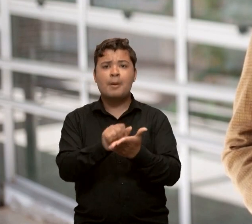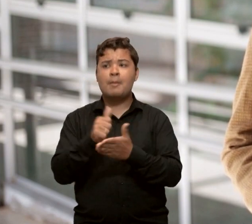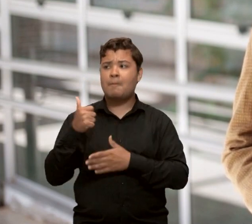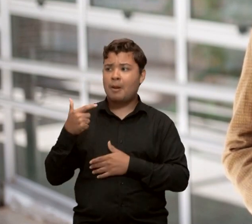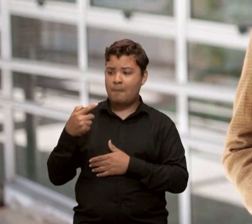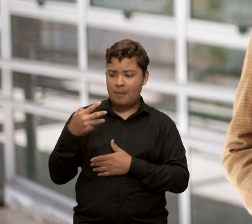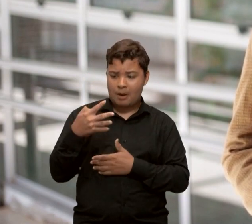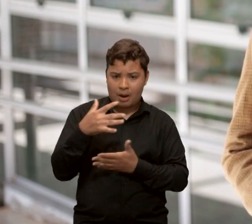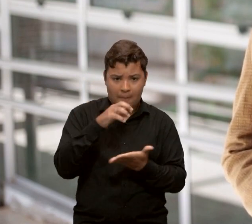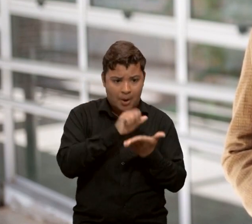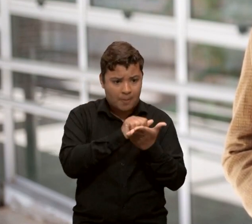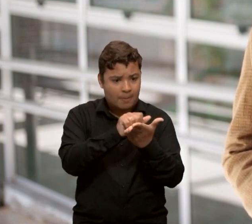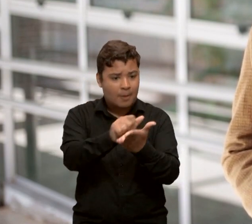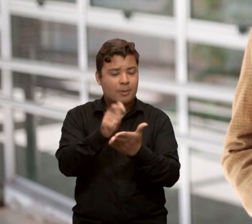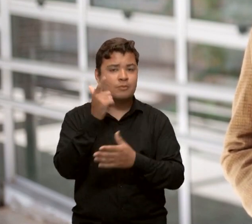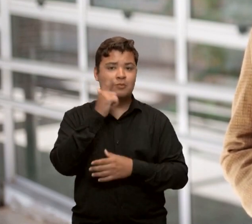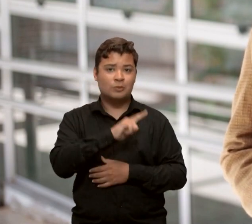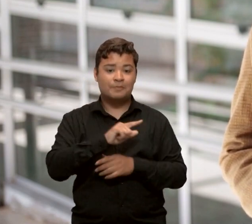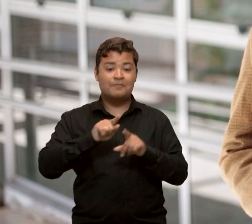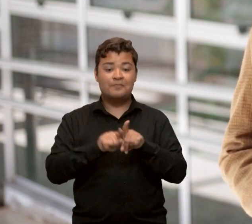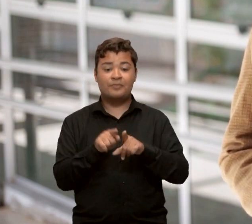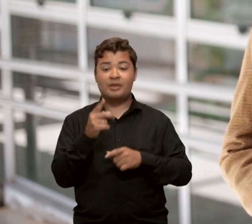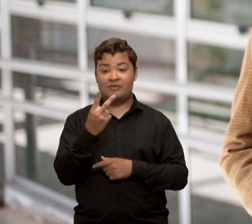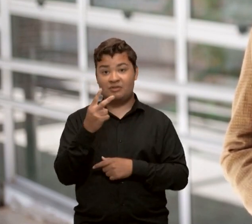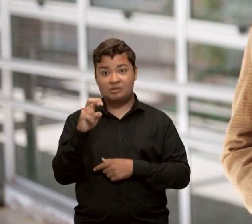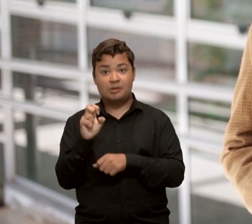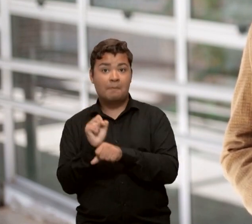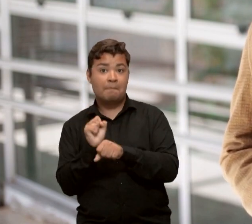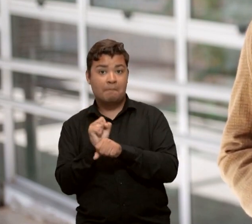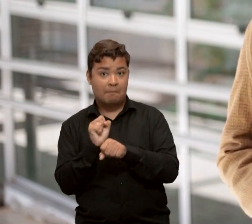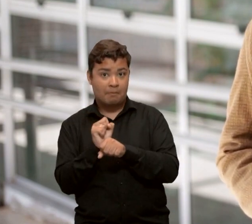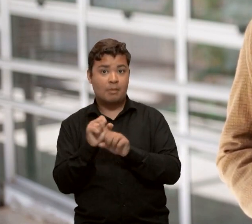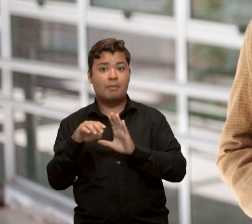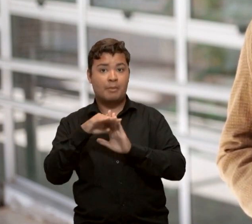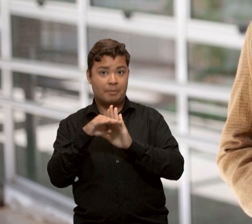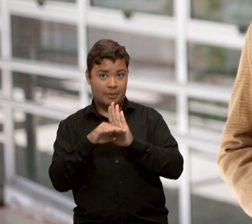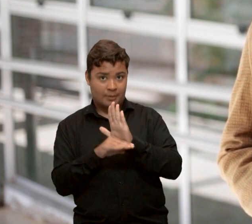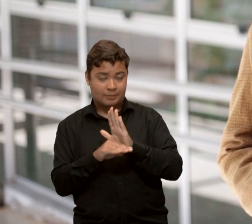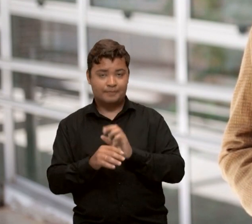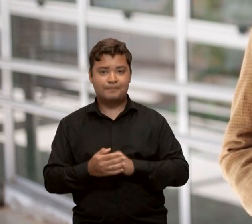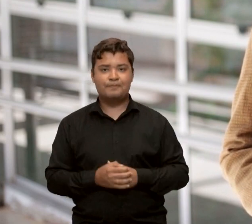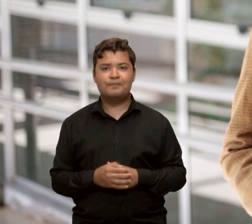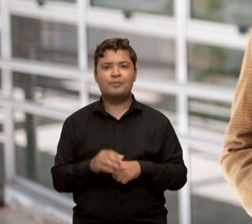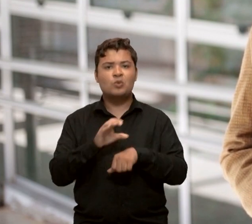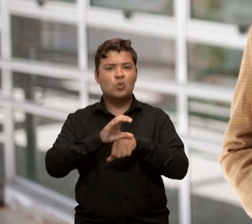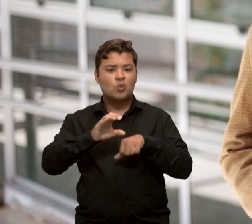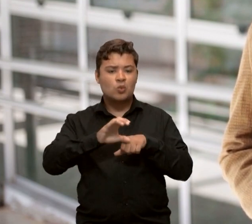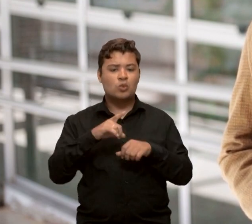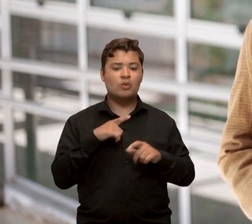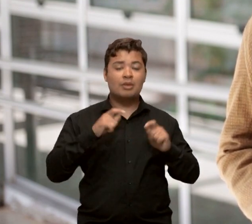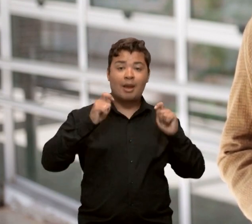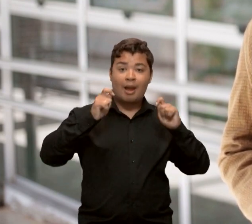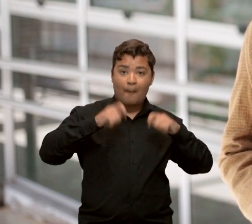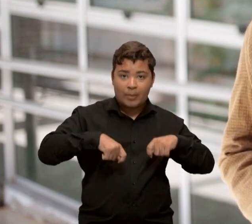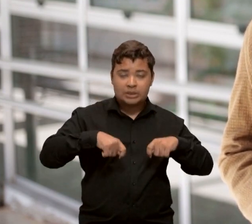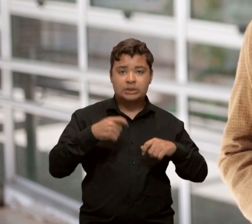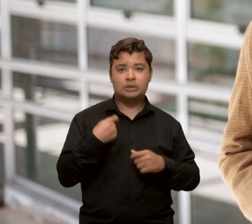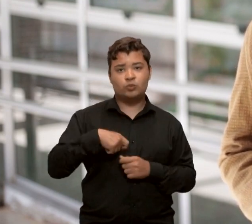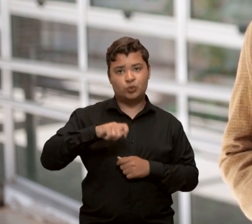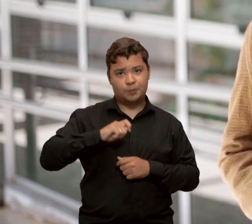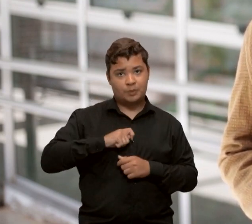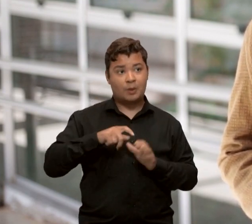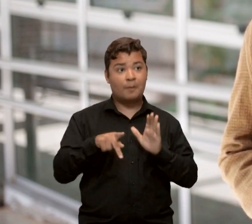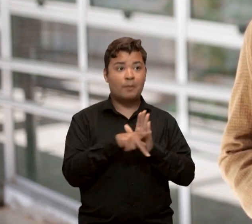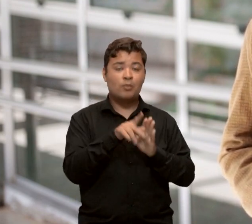inscrição e 25 que ficarão na lista de espera. Os cursos vão desde a capacitação em espanhol para o